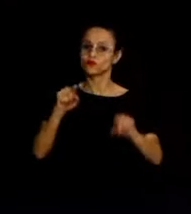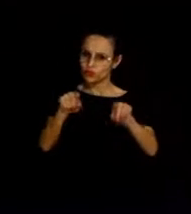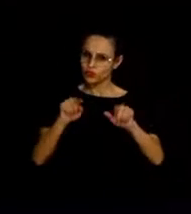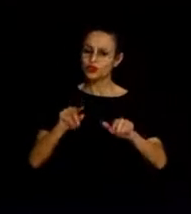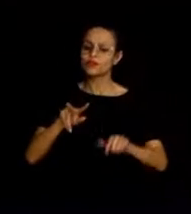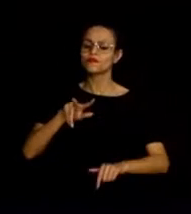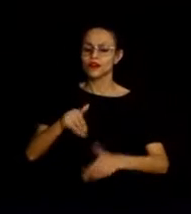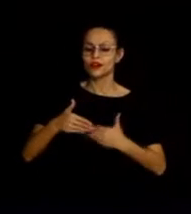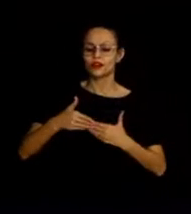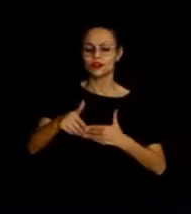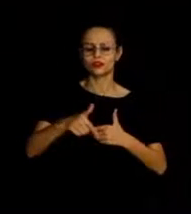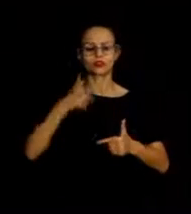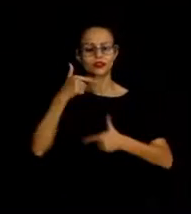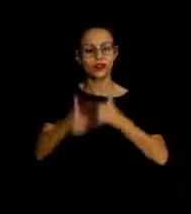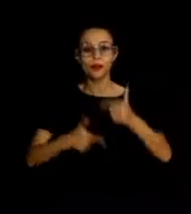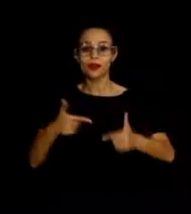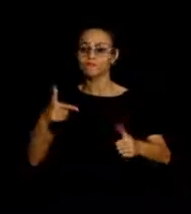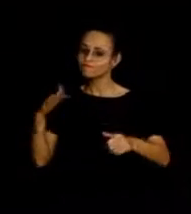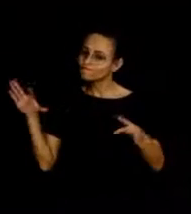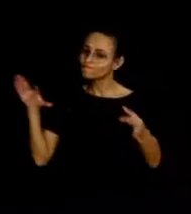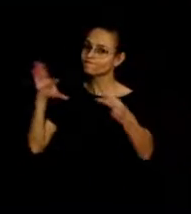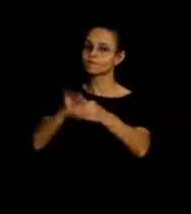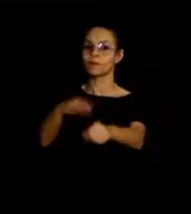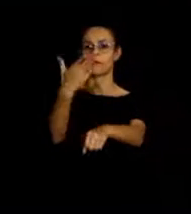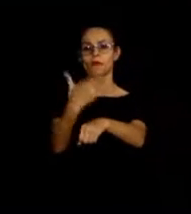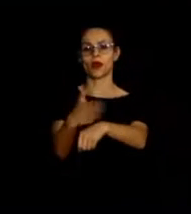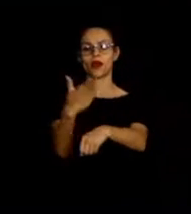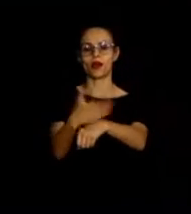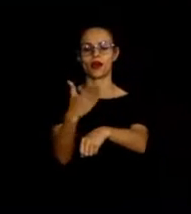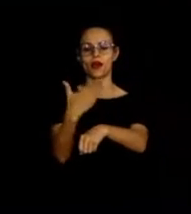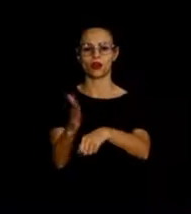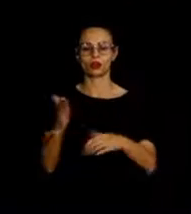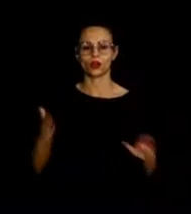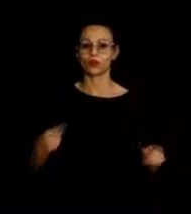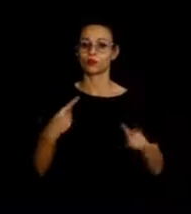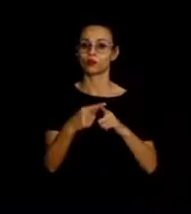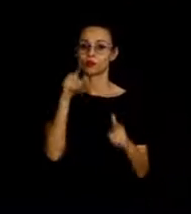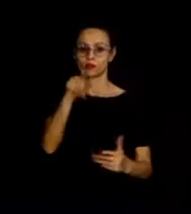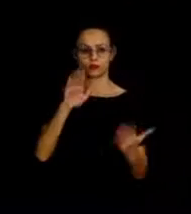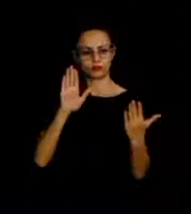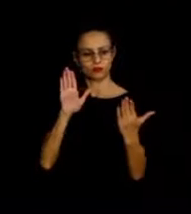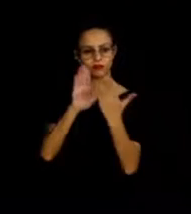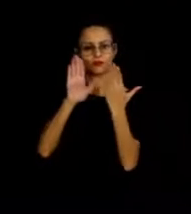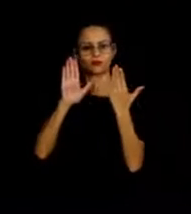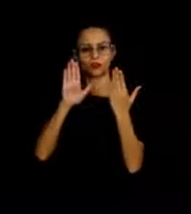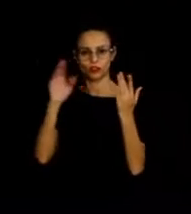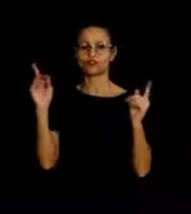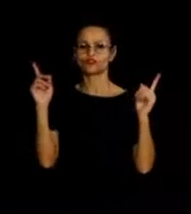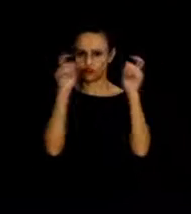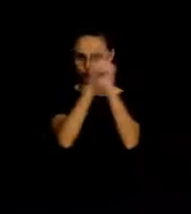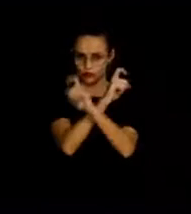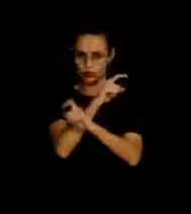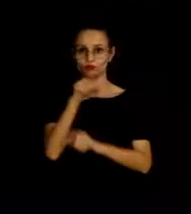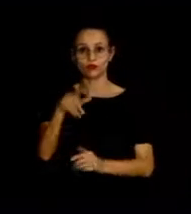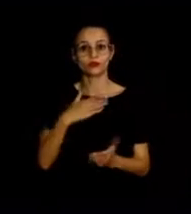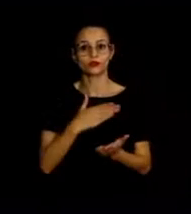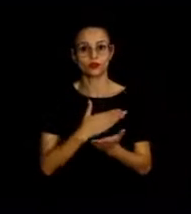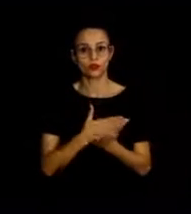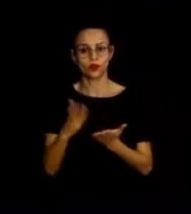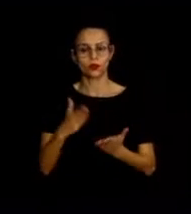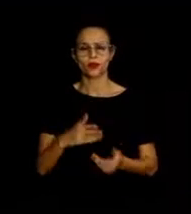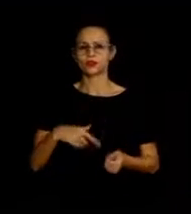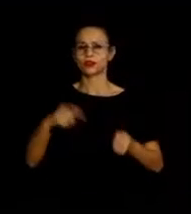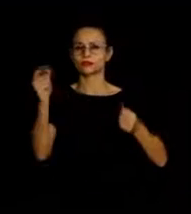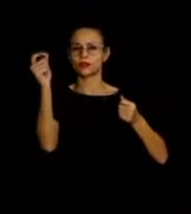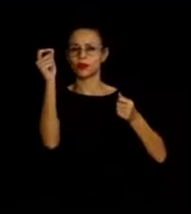você vai trabalhar a partir de um viés prático porque quando você primeira enfrenta uma dificuldade você começa a